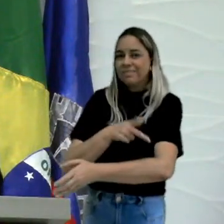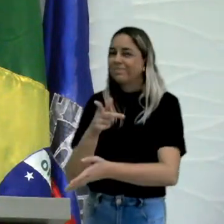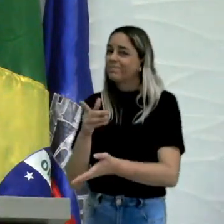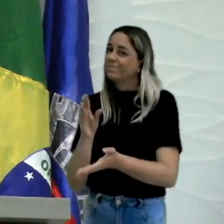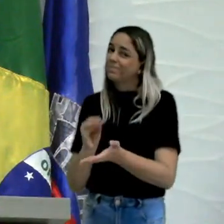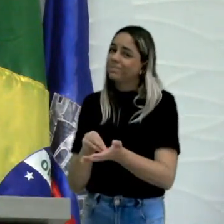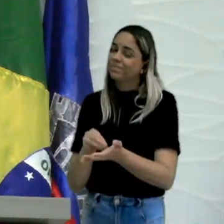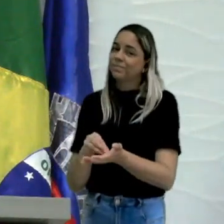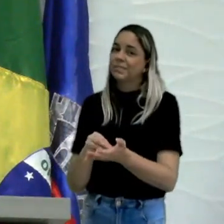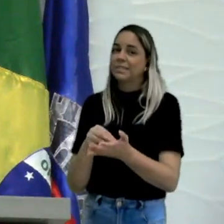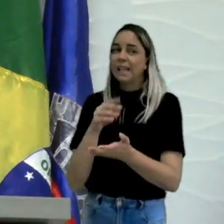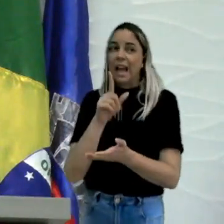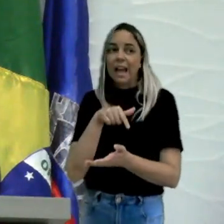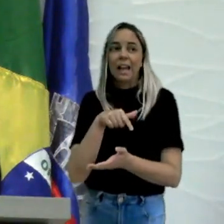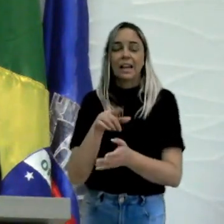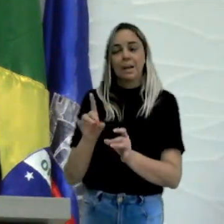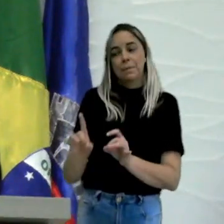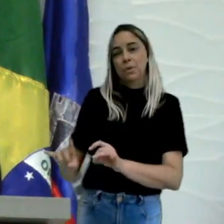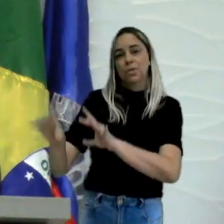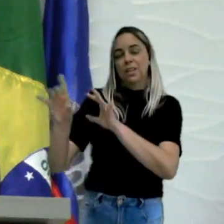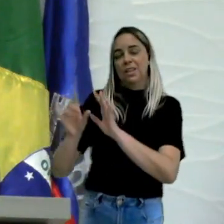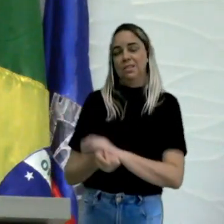lá abandonada.